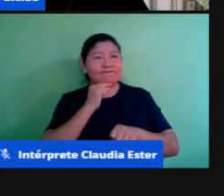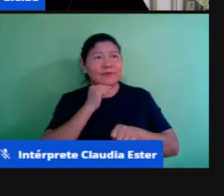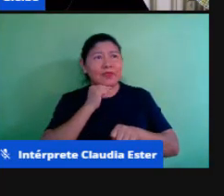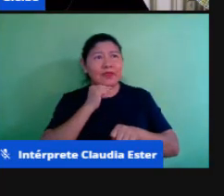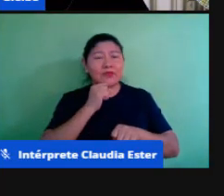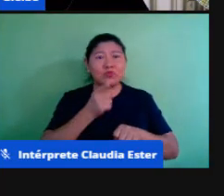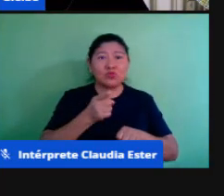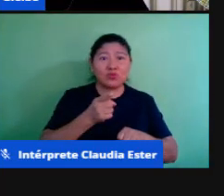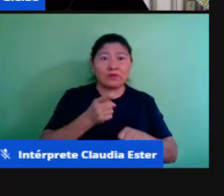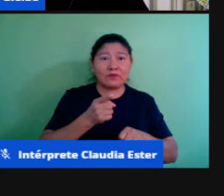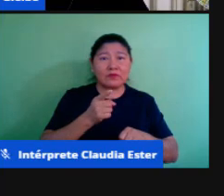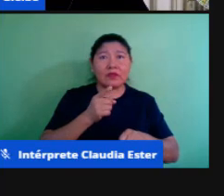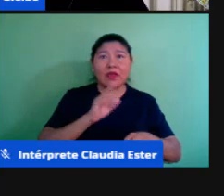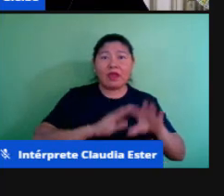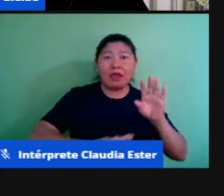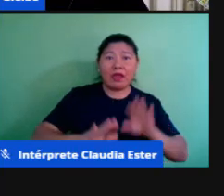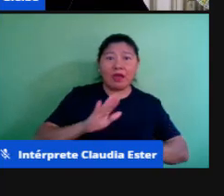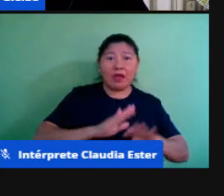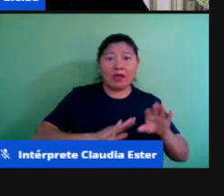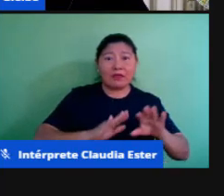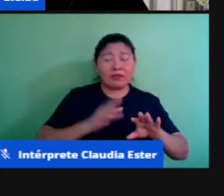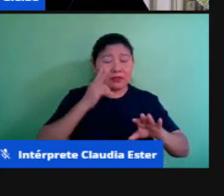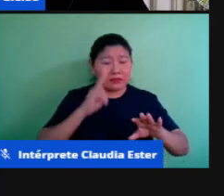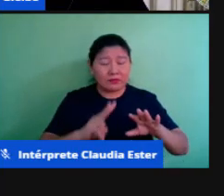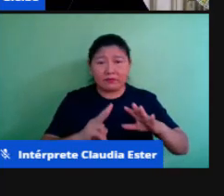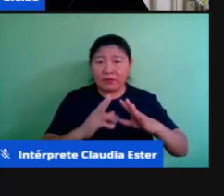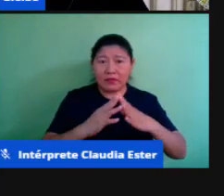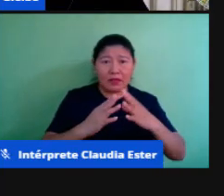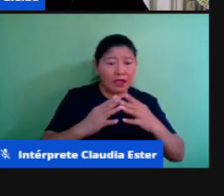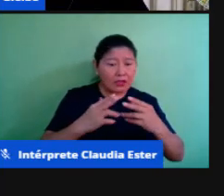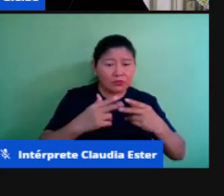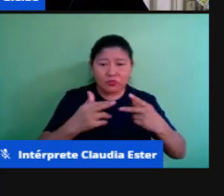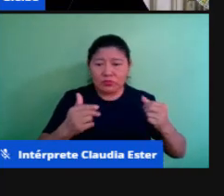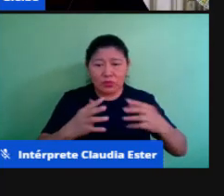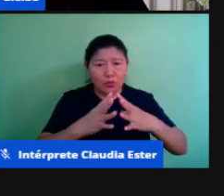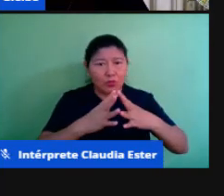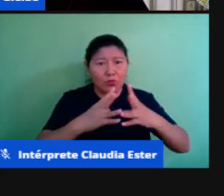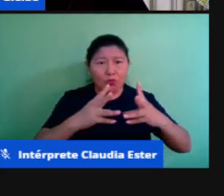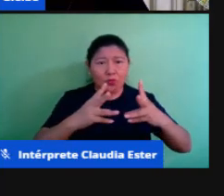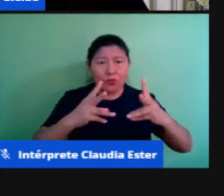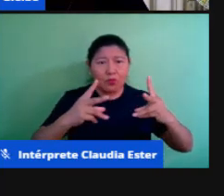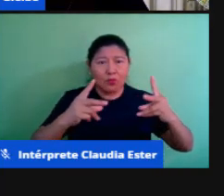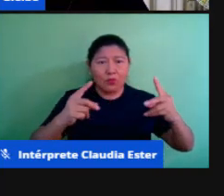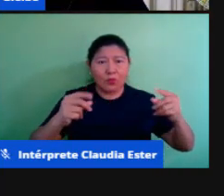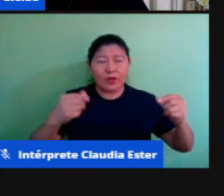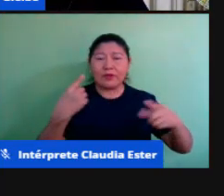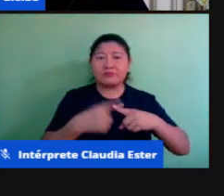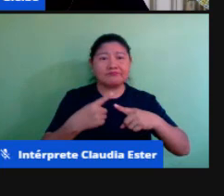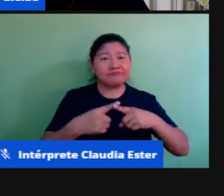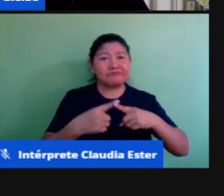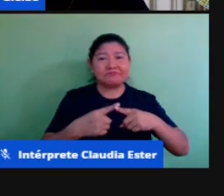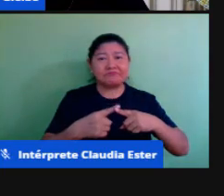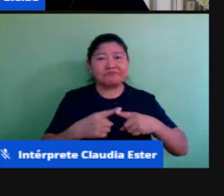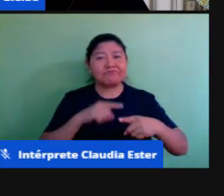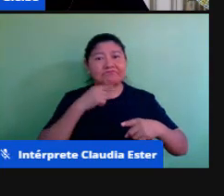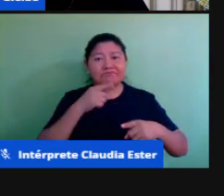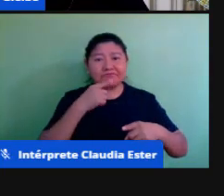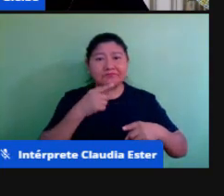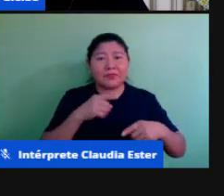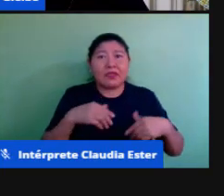tempo foge entre as suas mãos e nada dá certo. E agora, o que